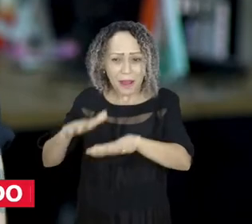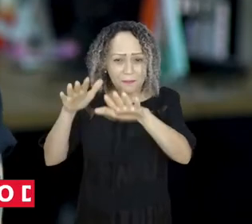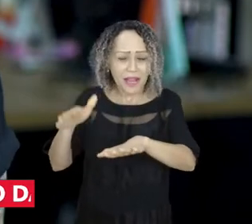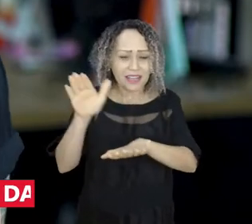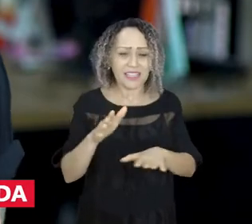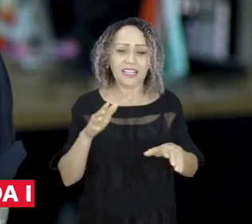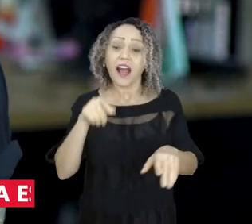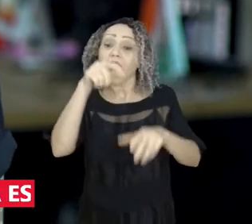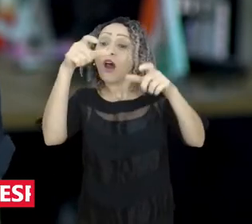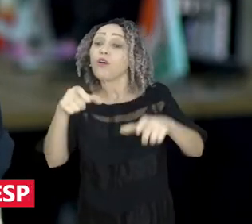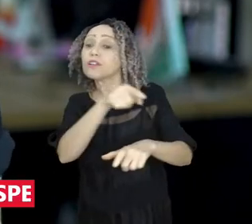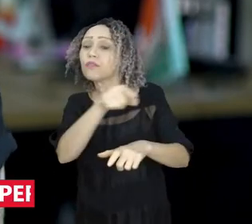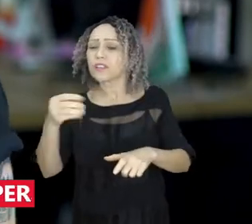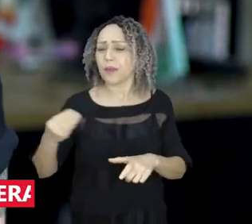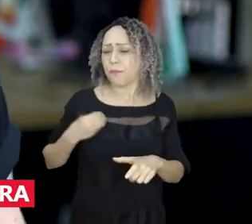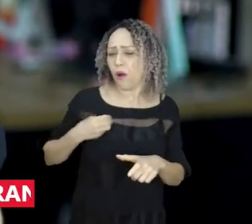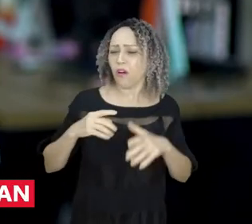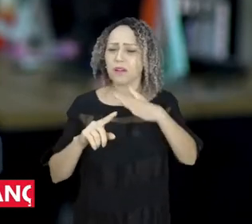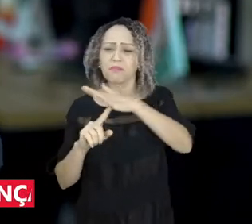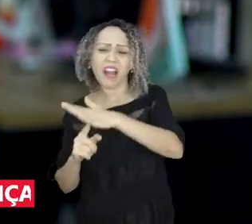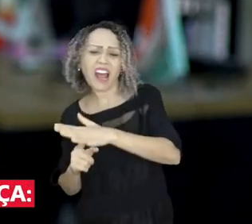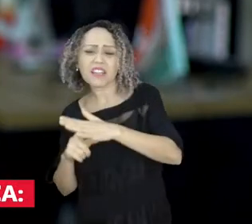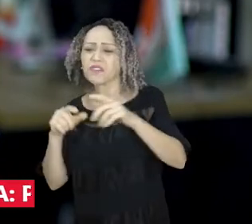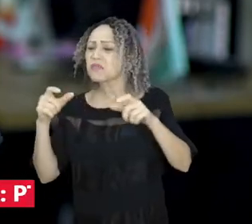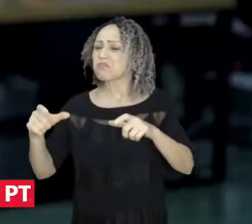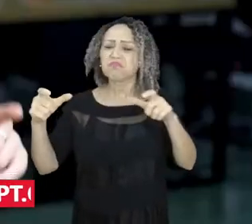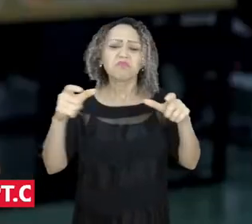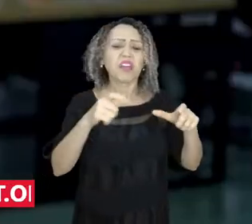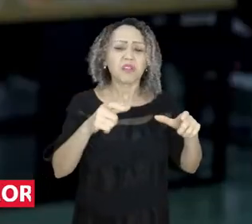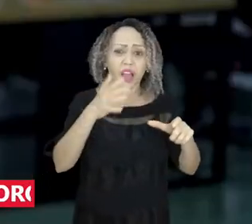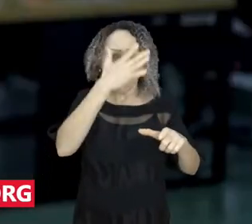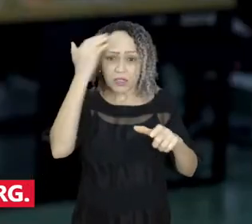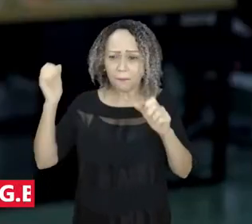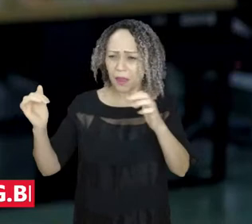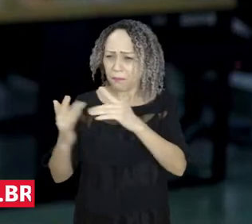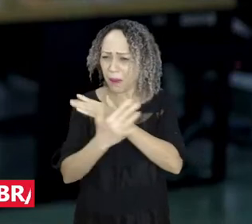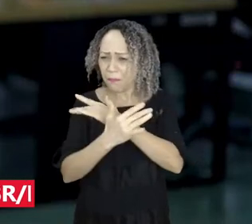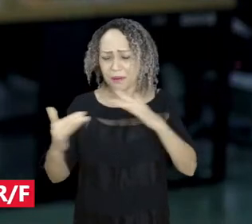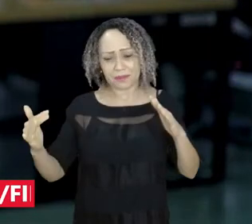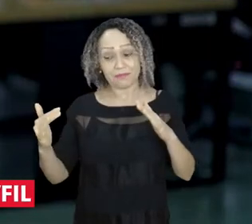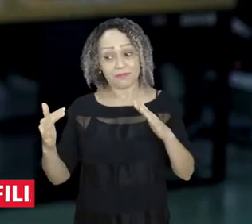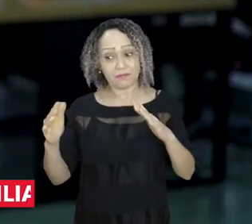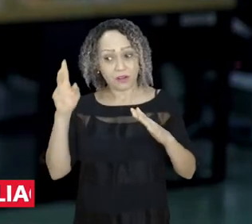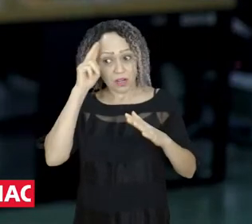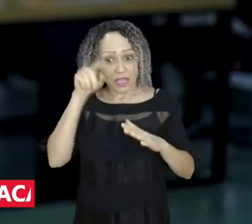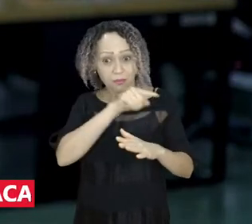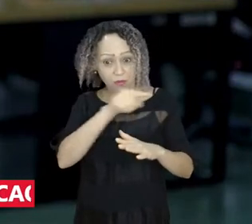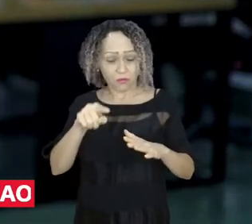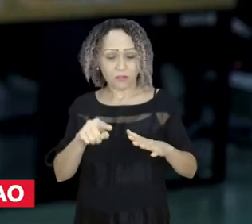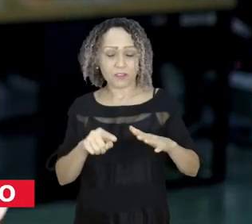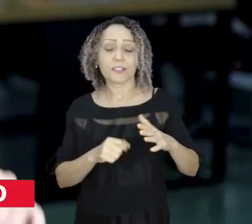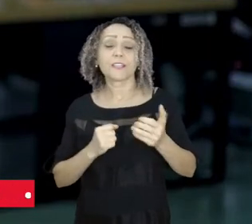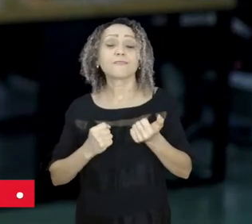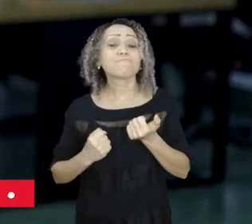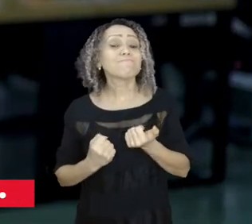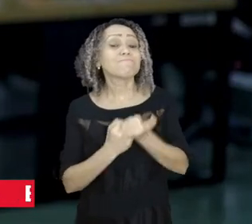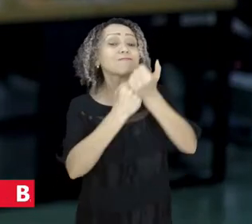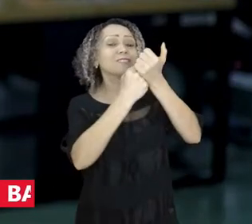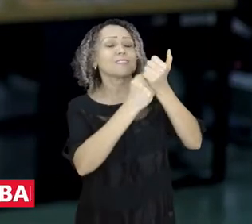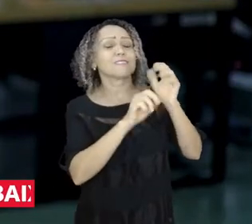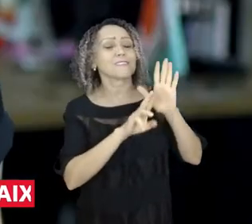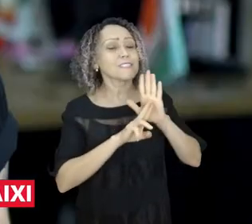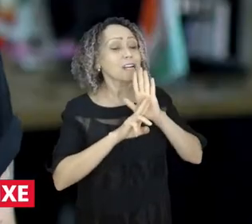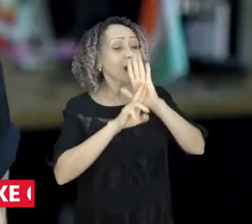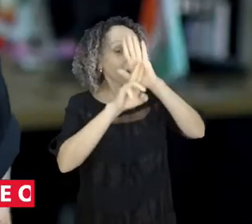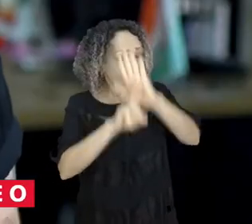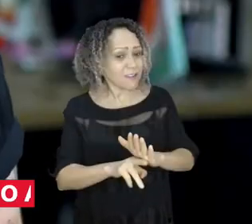seu bairro, praça, feira ou em qualquer outro ponto movimentado? Lembra que você tem que ser as pernas, os braços e a voz do Lula na sua